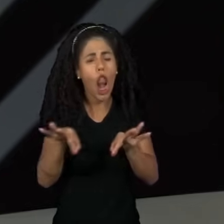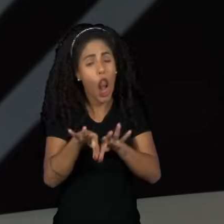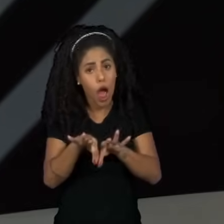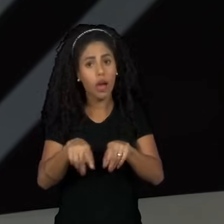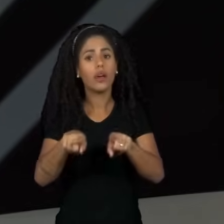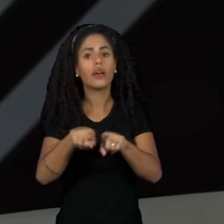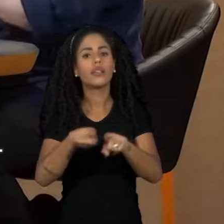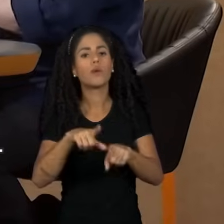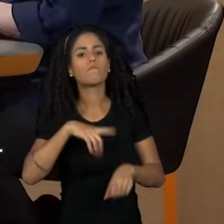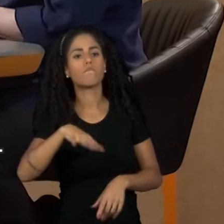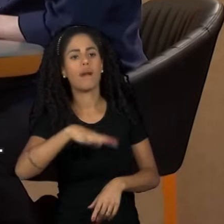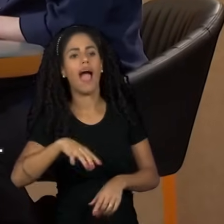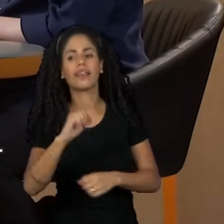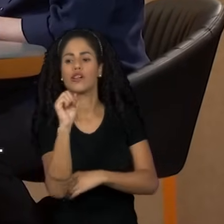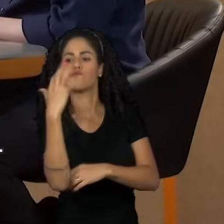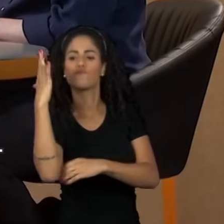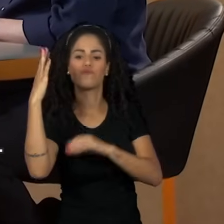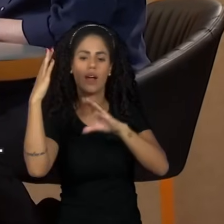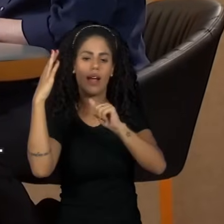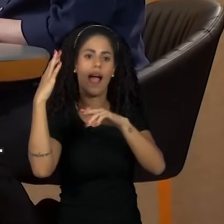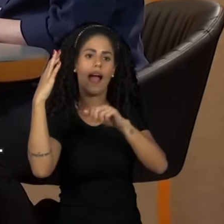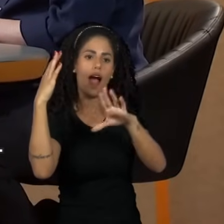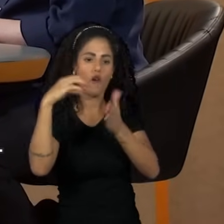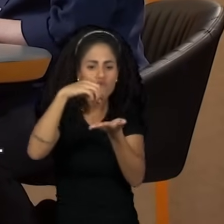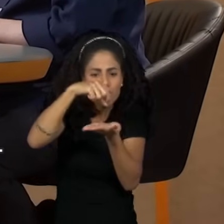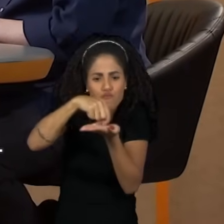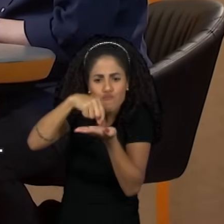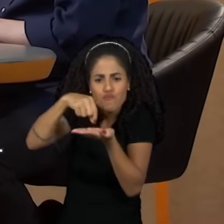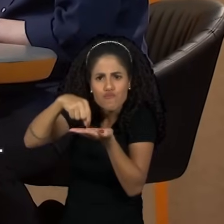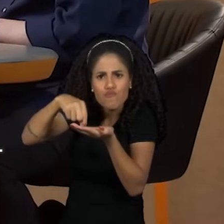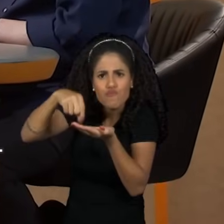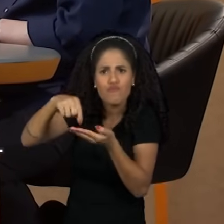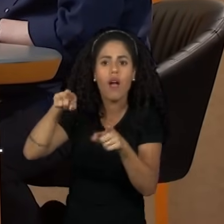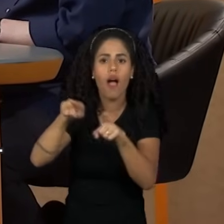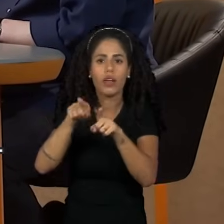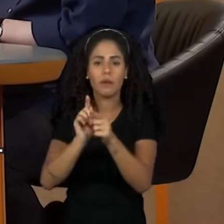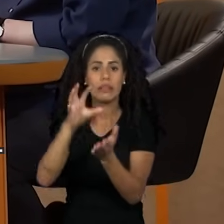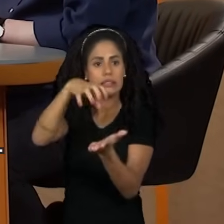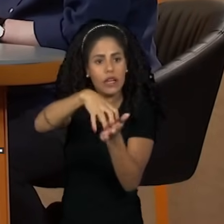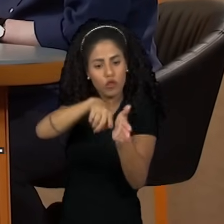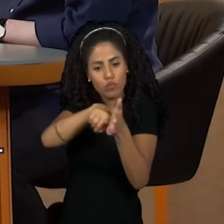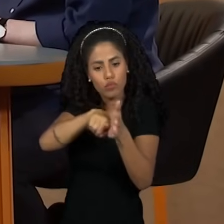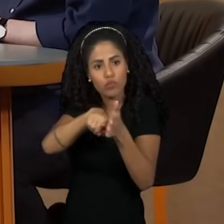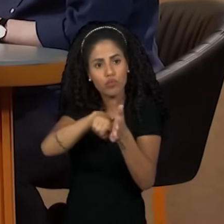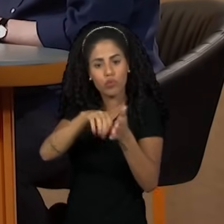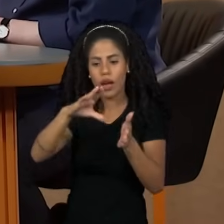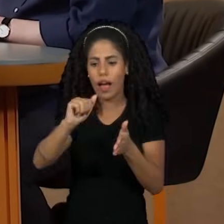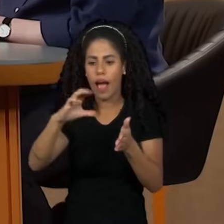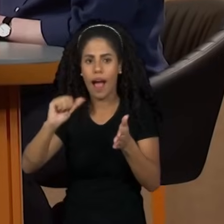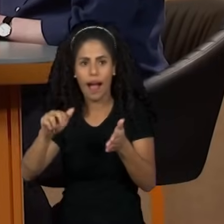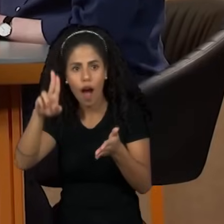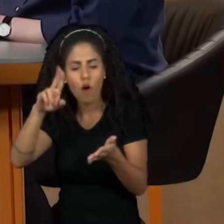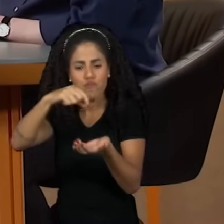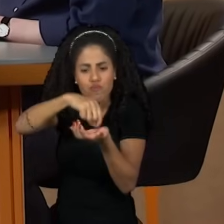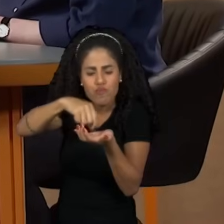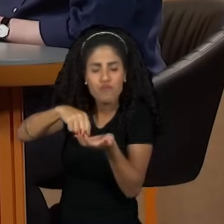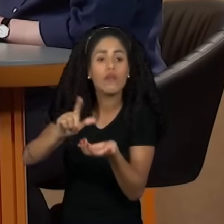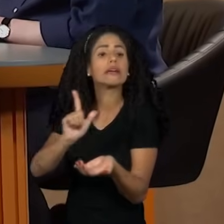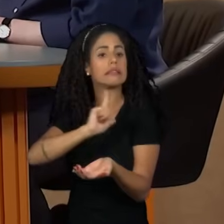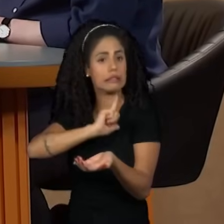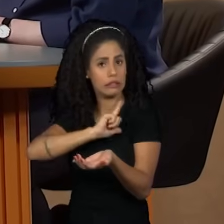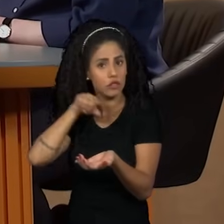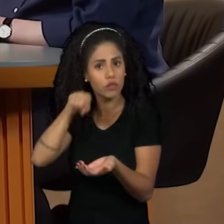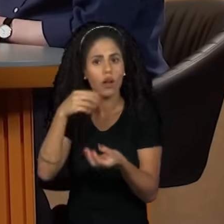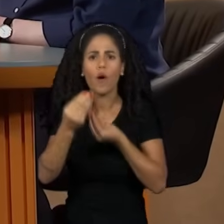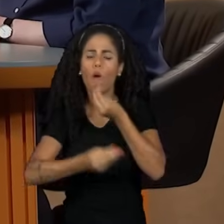ser na zona cacaueira, e considerado pelo CEPLAC, Centro de Pesquisa e Lavoura de Cacau, ou seja, a Embrapa de cacau,